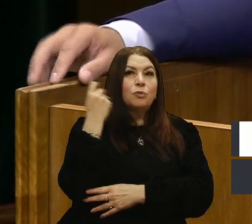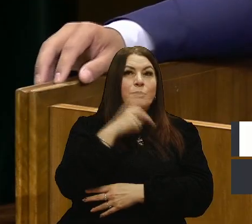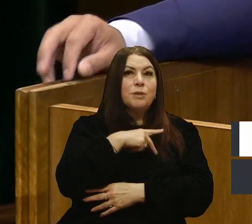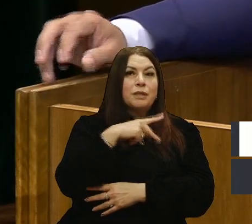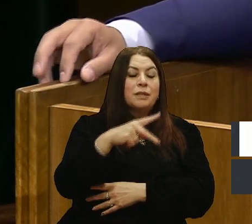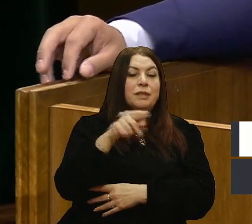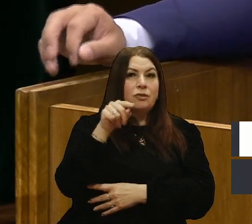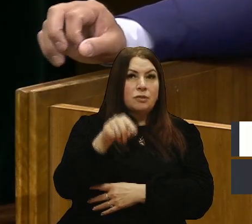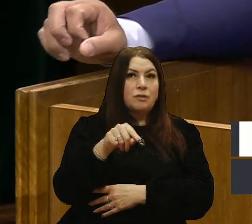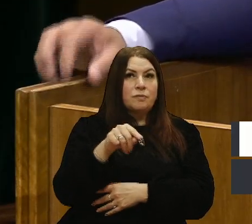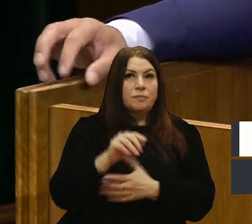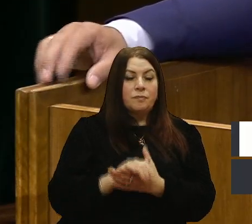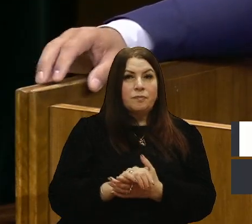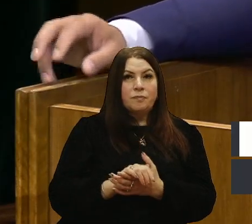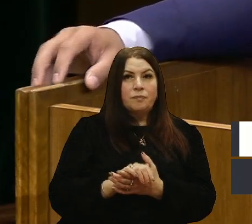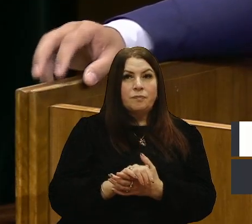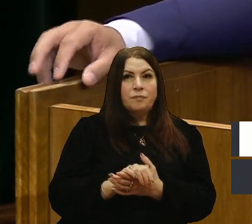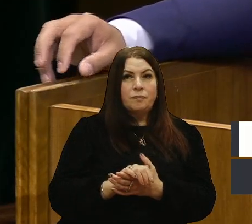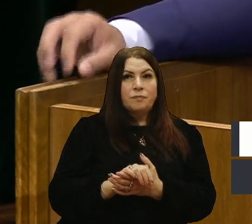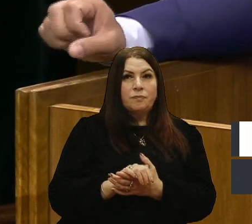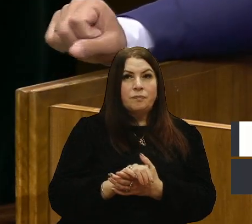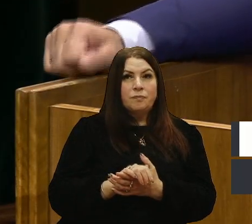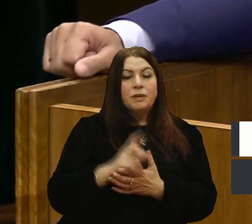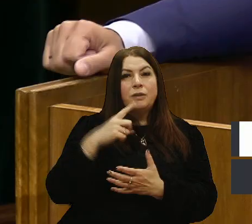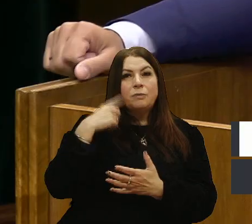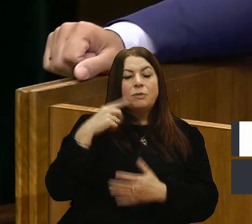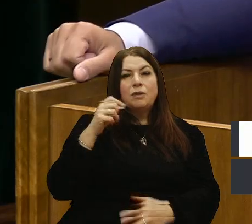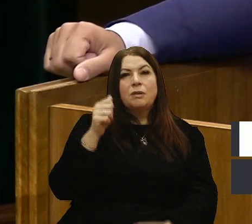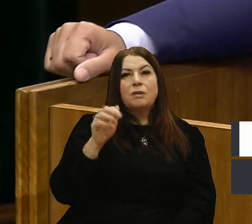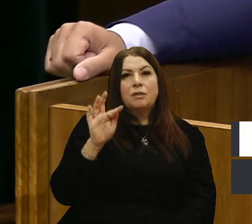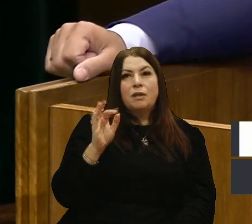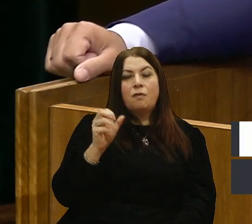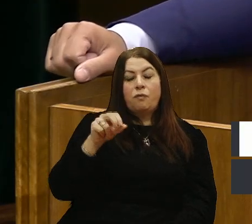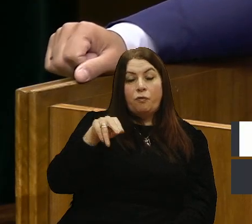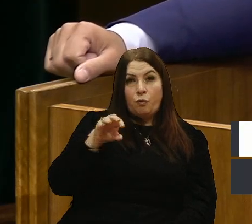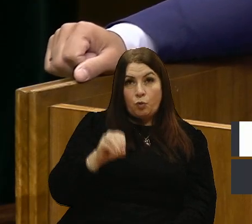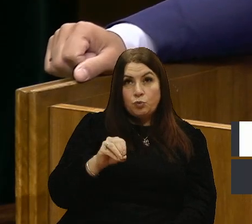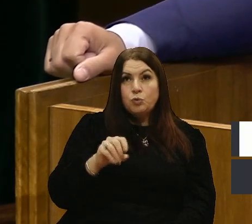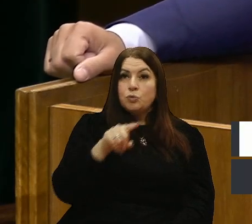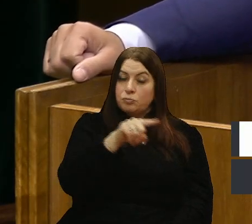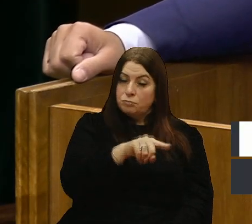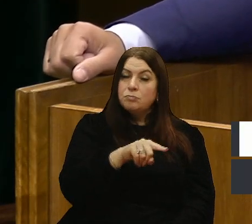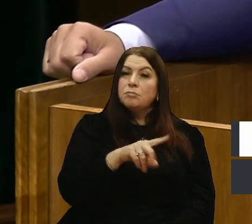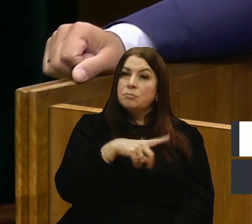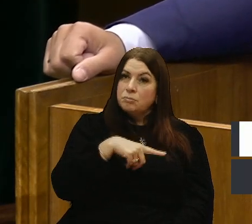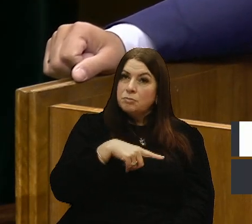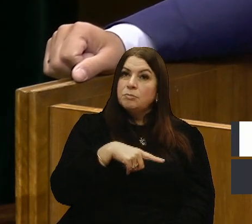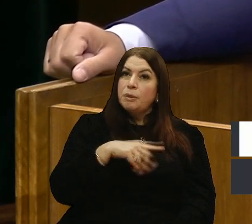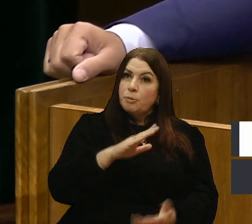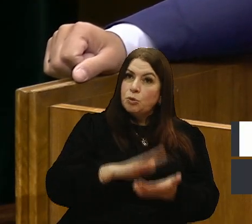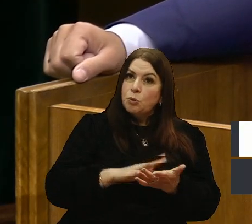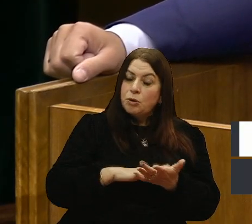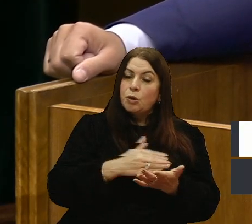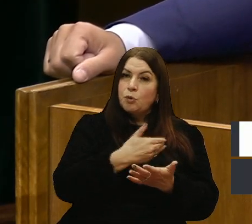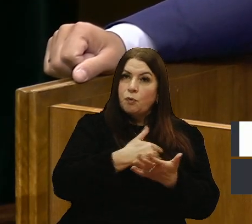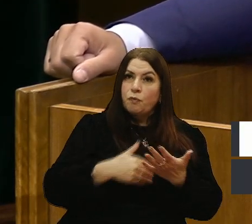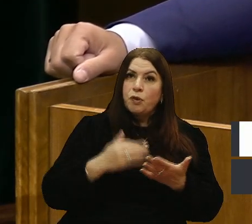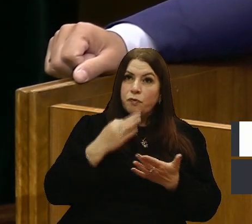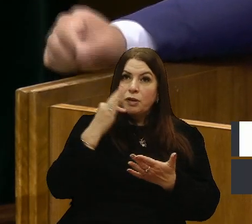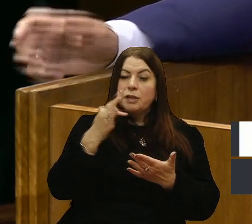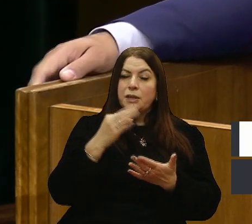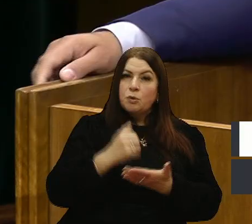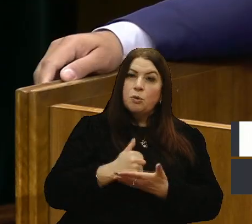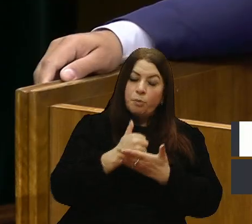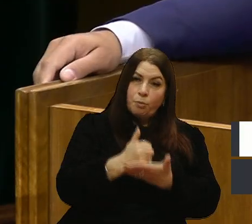da bancada gaúcha lá, o senhor deputado Afonso Ram, para que nós possamos cobrar do governo federal um